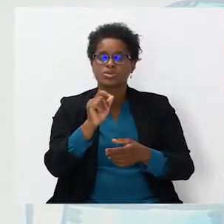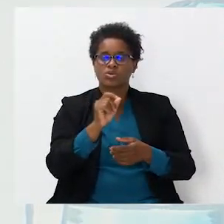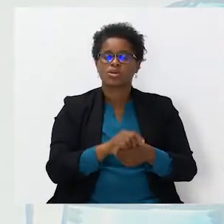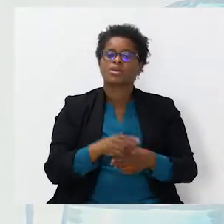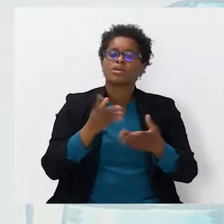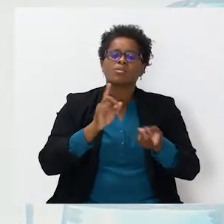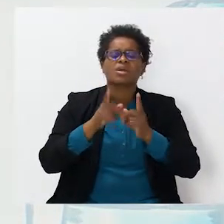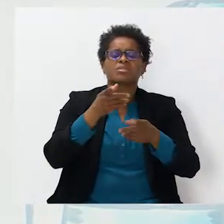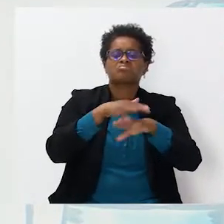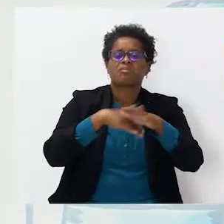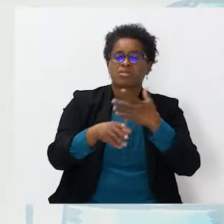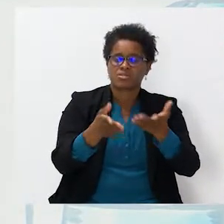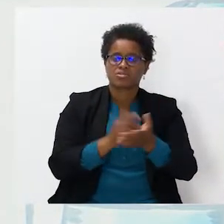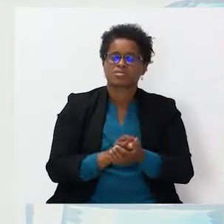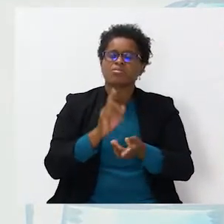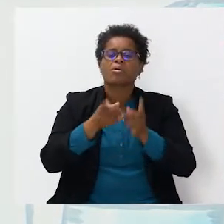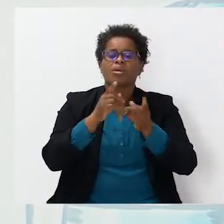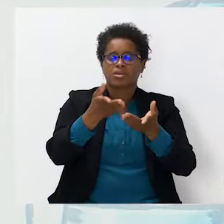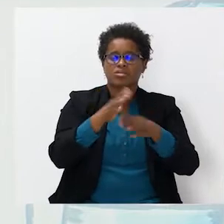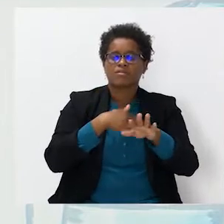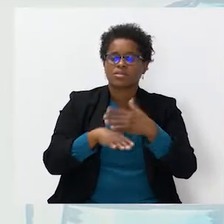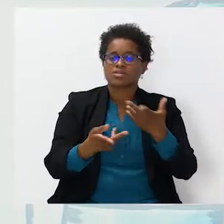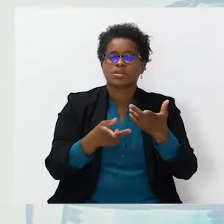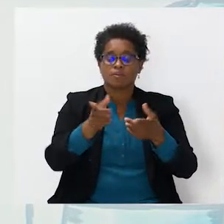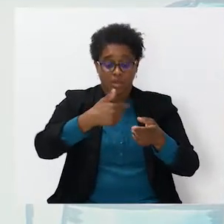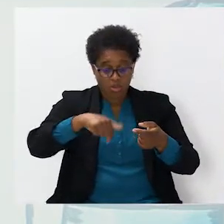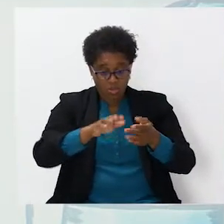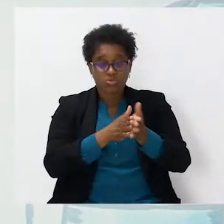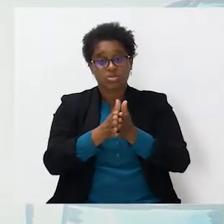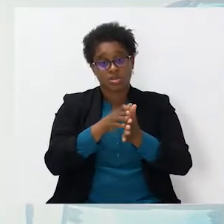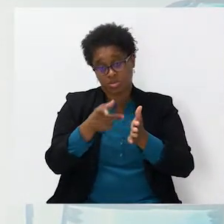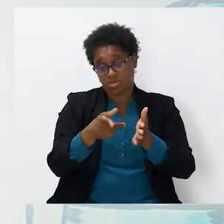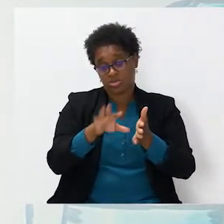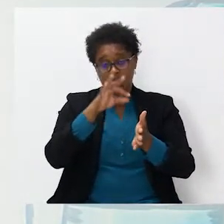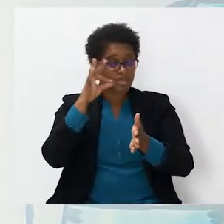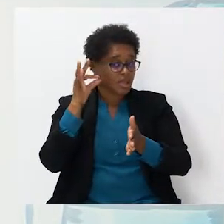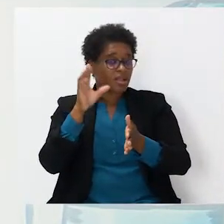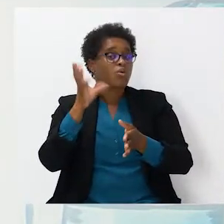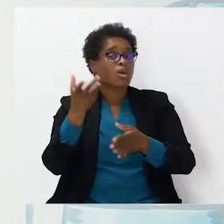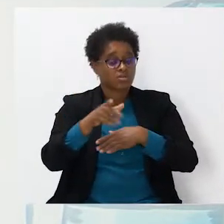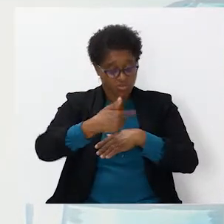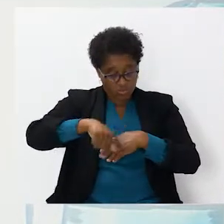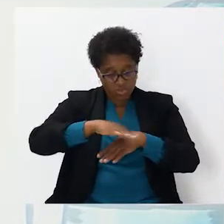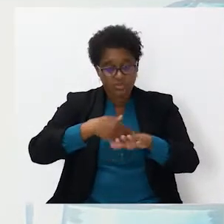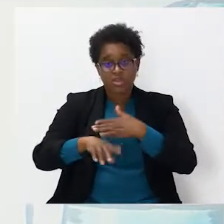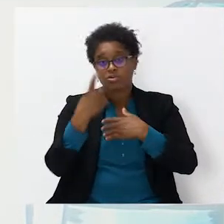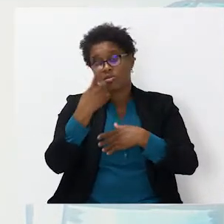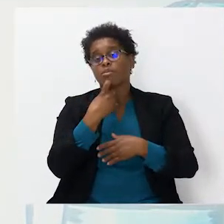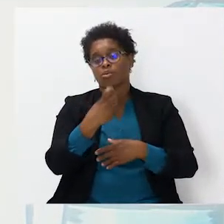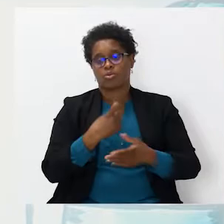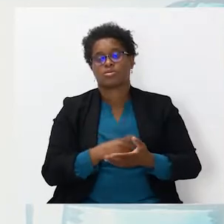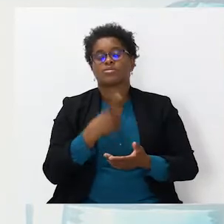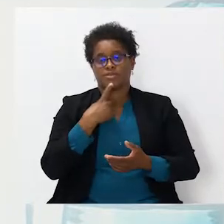E para que serve? Para que serve? Para nós usamos este sinal quando fazemos uma